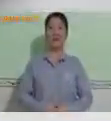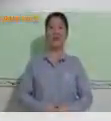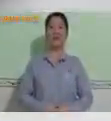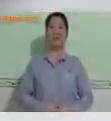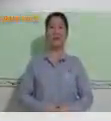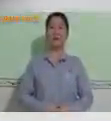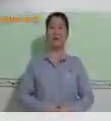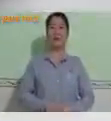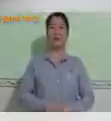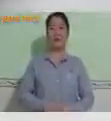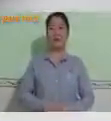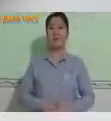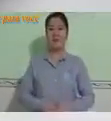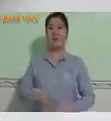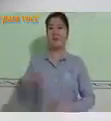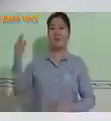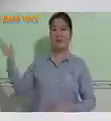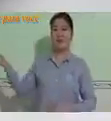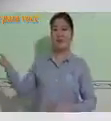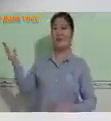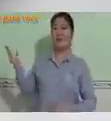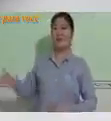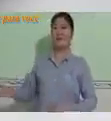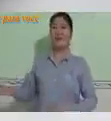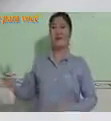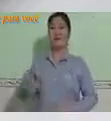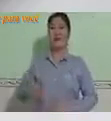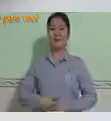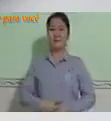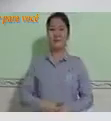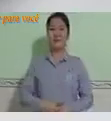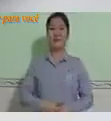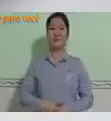nas articulações pode permanecer durante alguns meses.